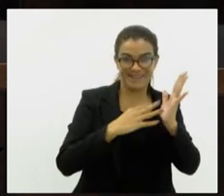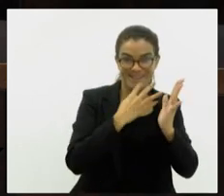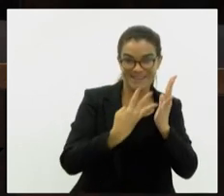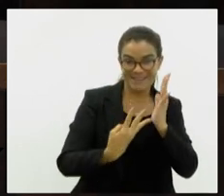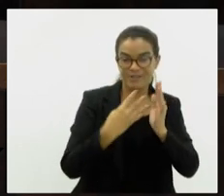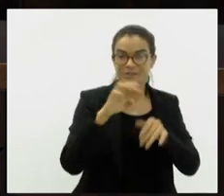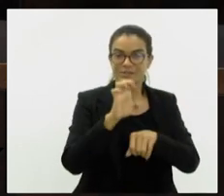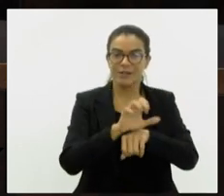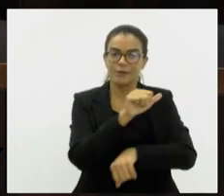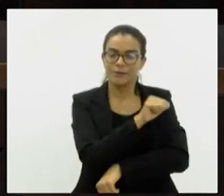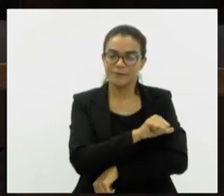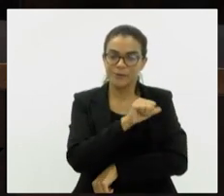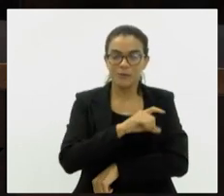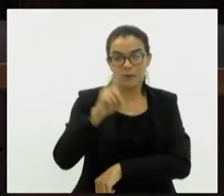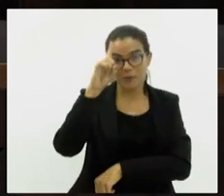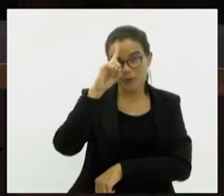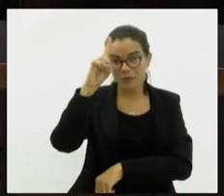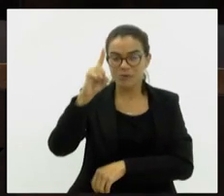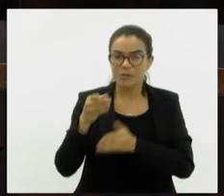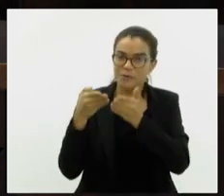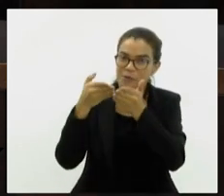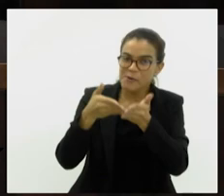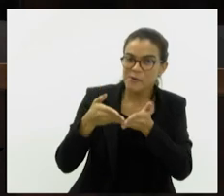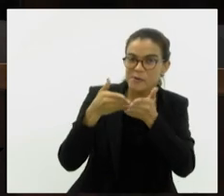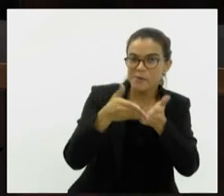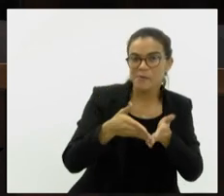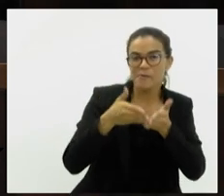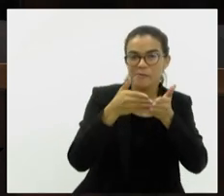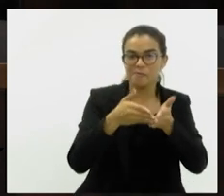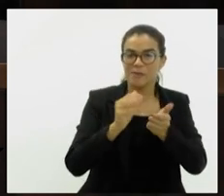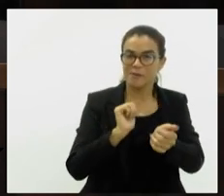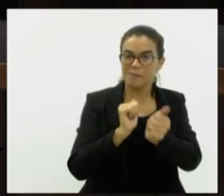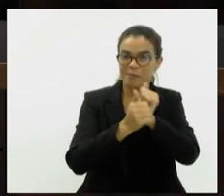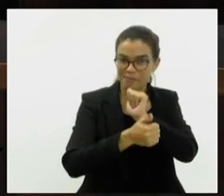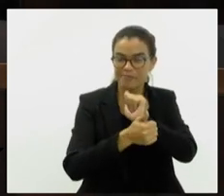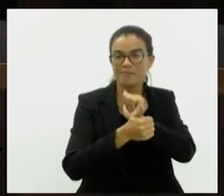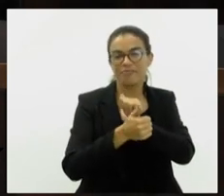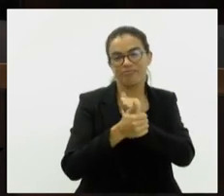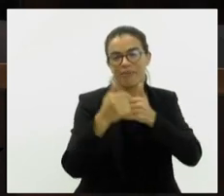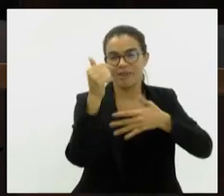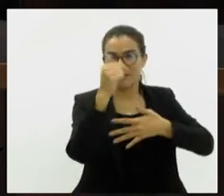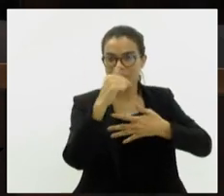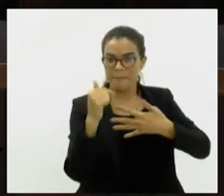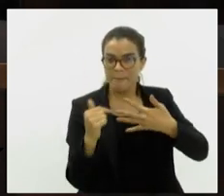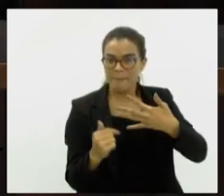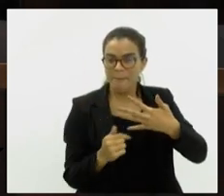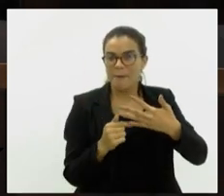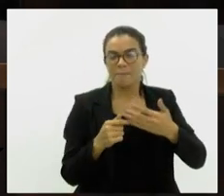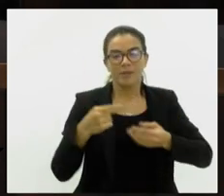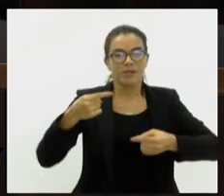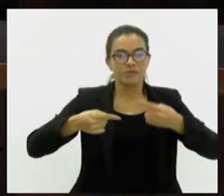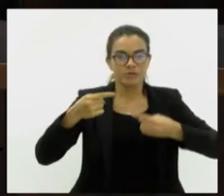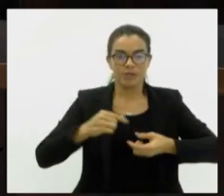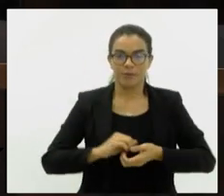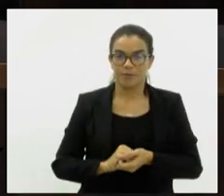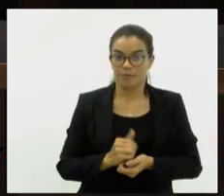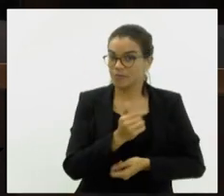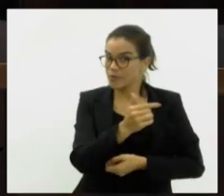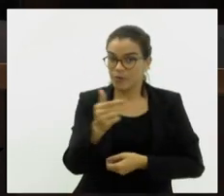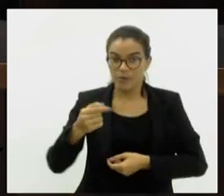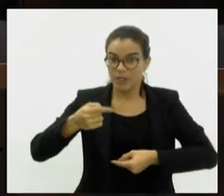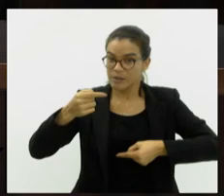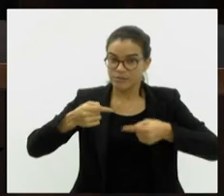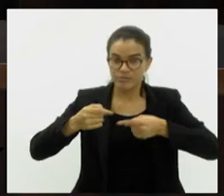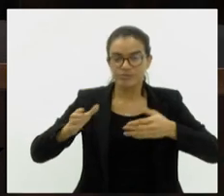Estado do Rio de Janeiro o Dia dos Barqueiros de Taxboats, na forma que menciona. Em discussão, não havendo quem